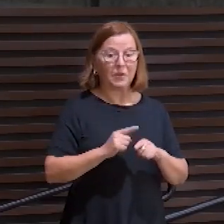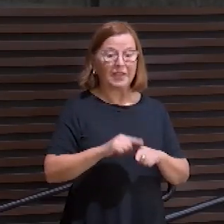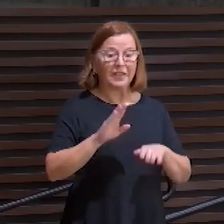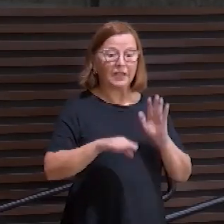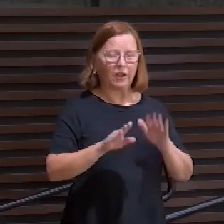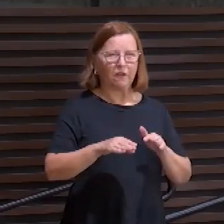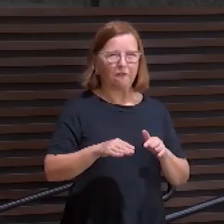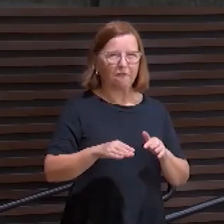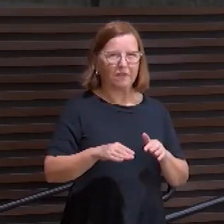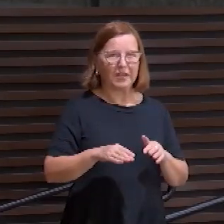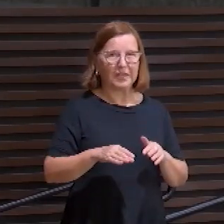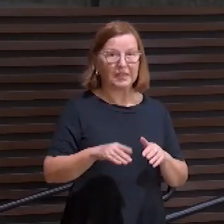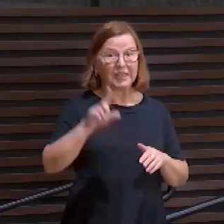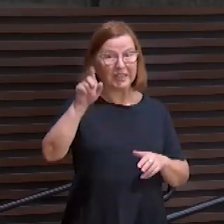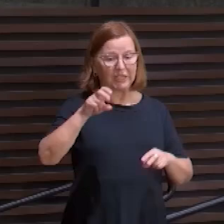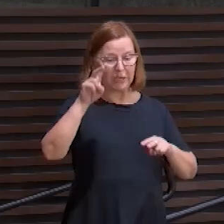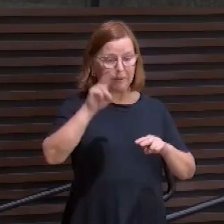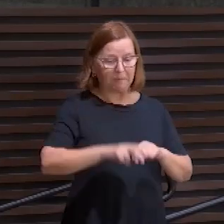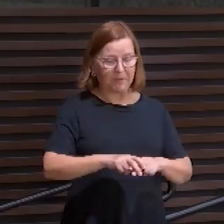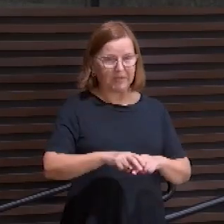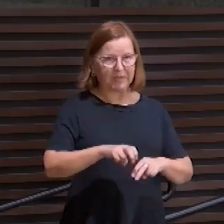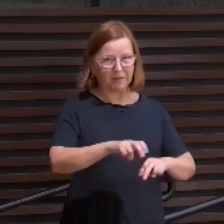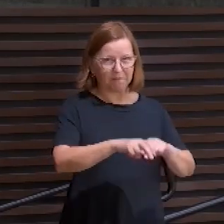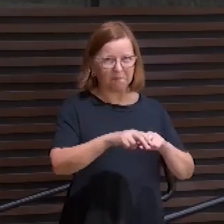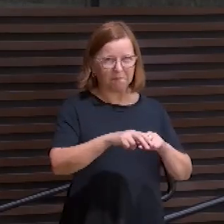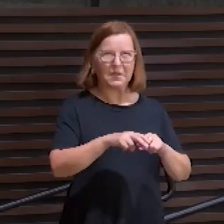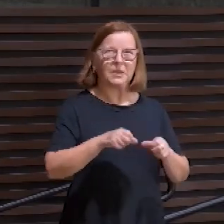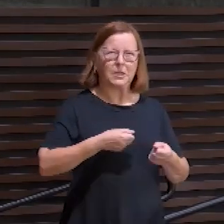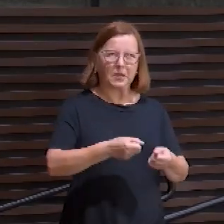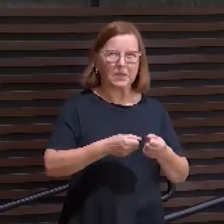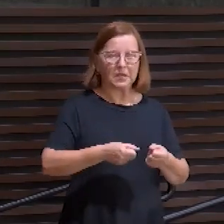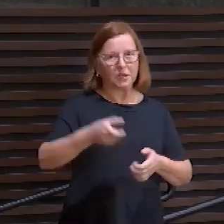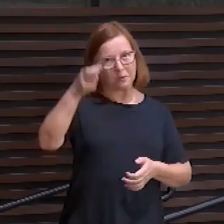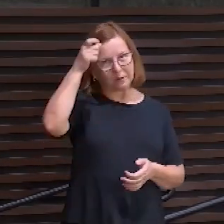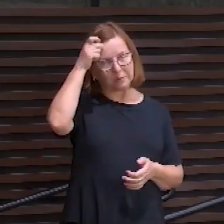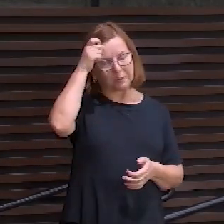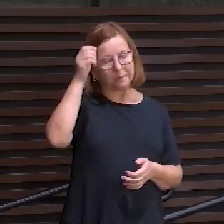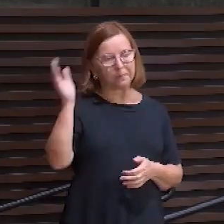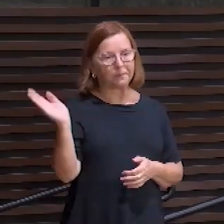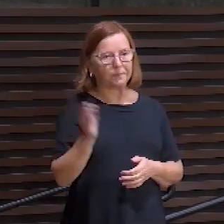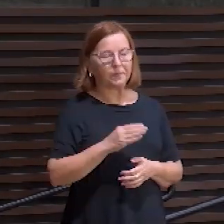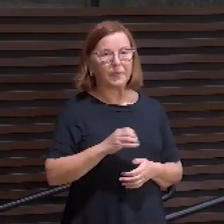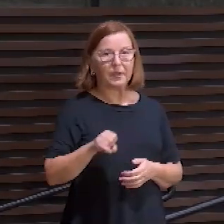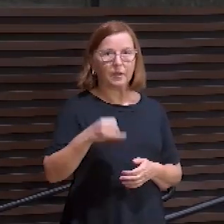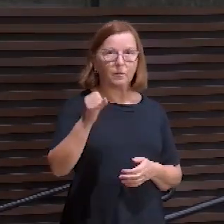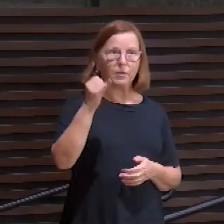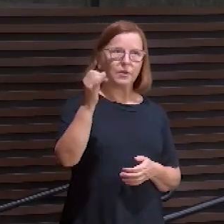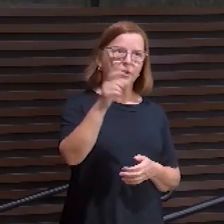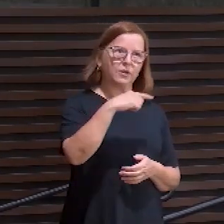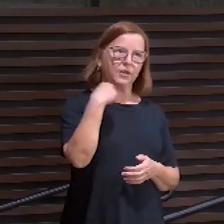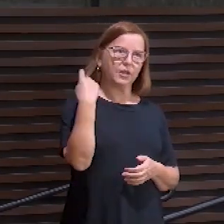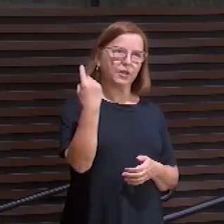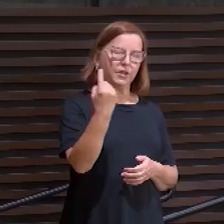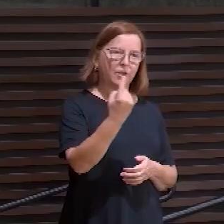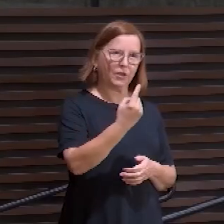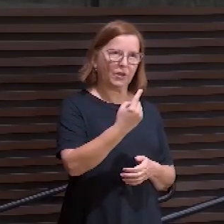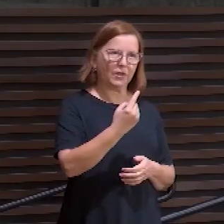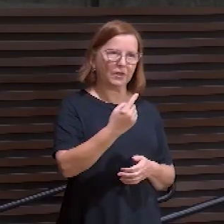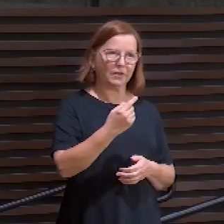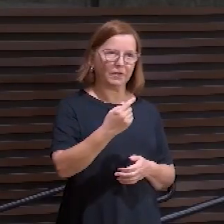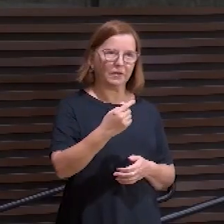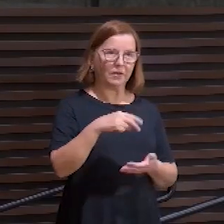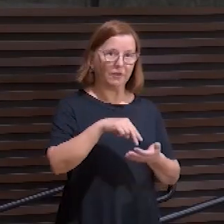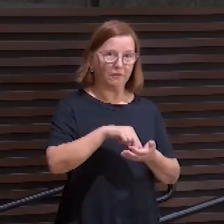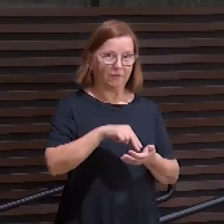Então, é importante que nós fixemos aquilo que é prioritário. Eu